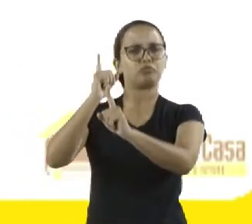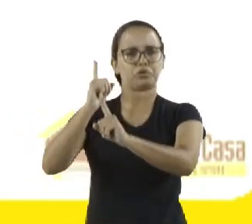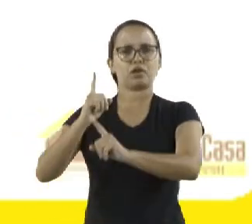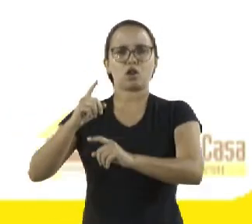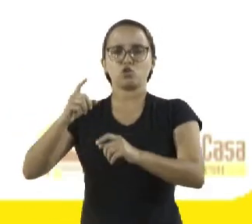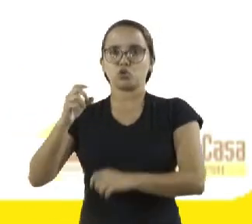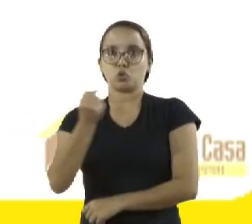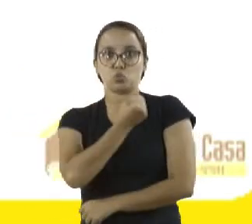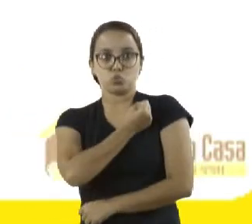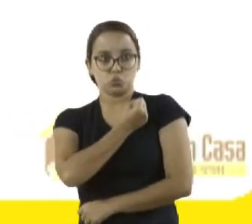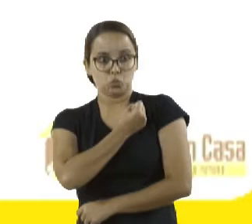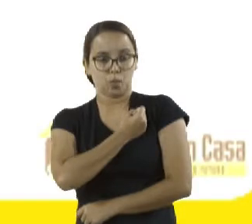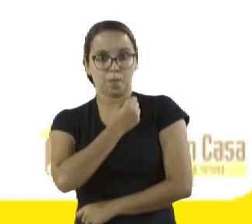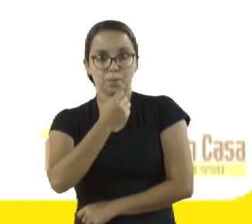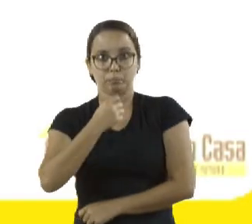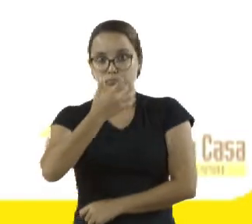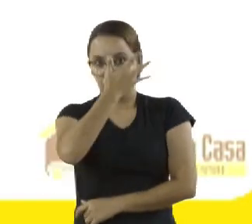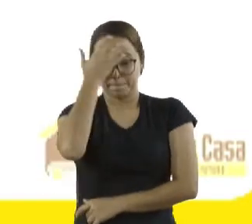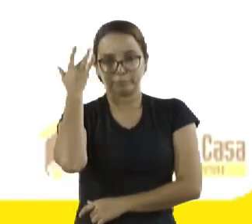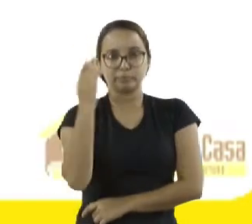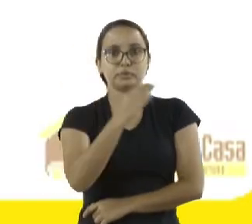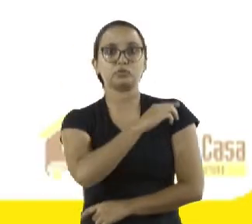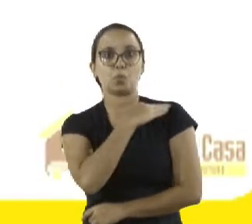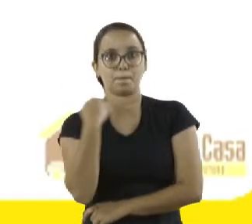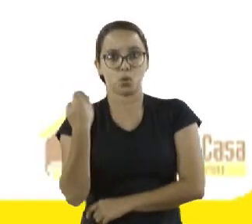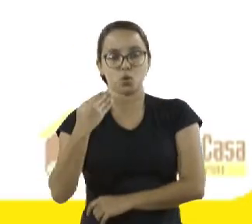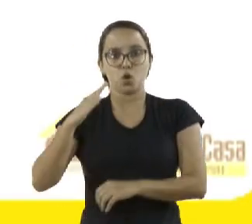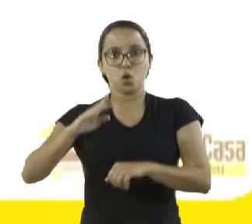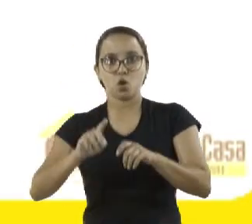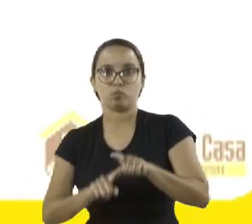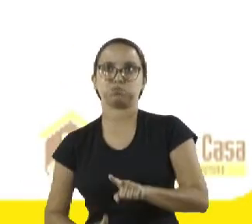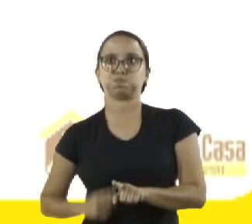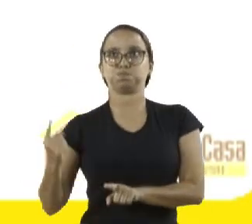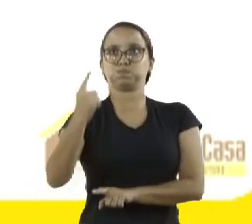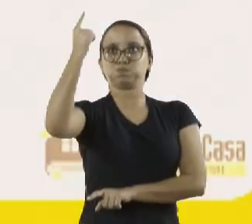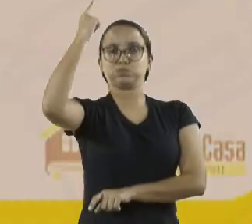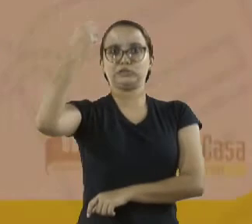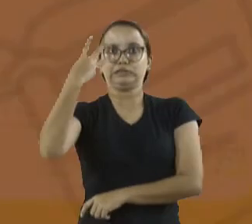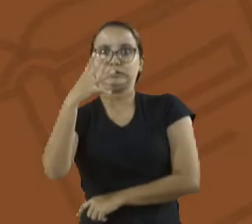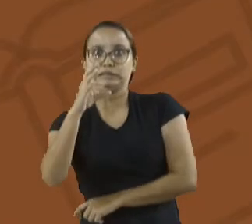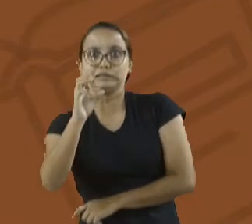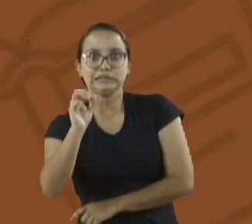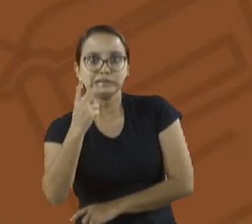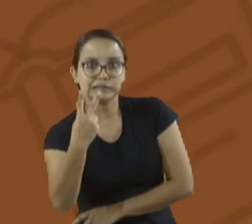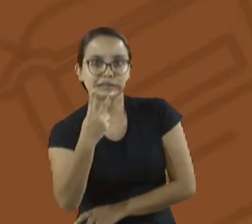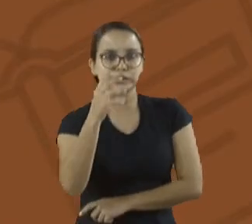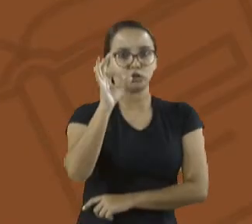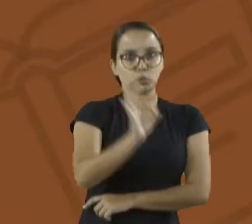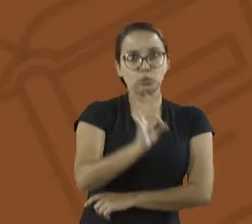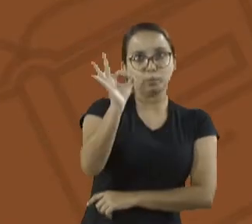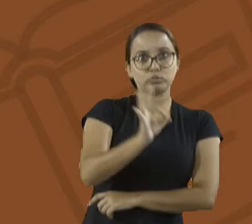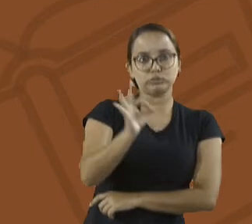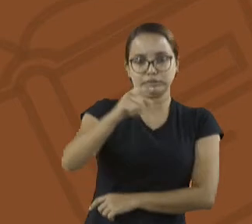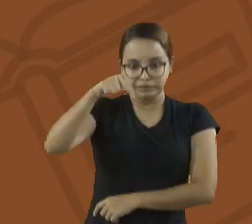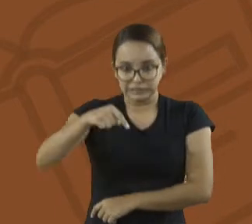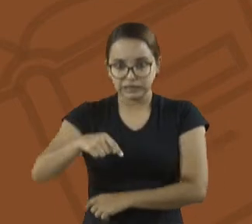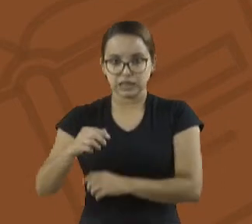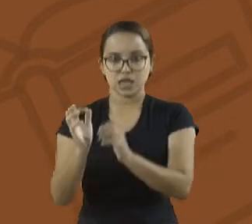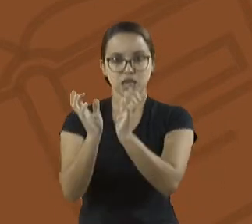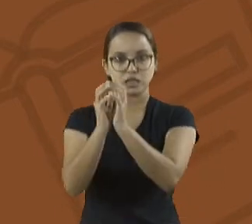cresceu cerca de 132% no Brasil durante a pandemia. E em Recife cresceu